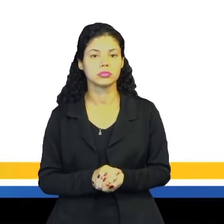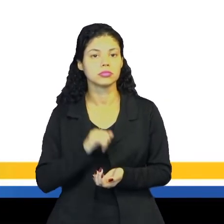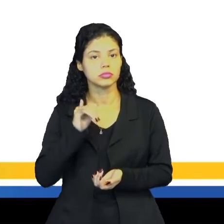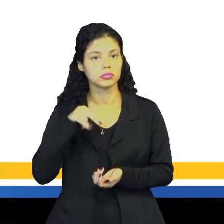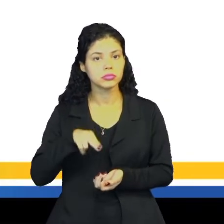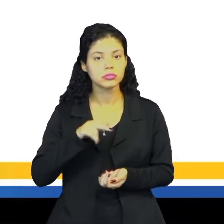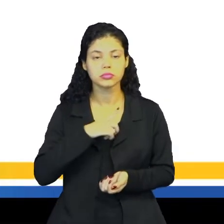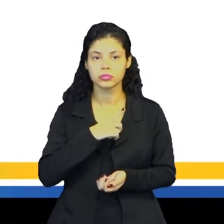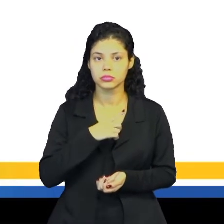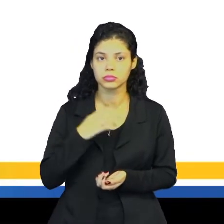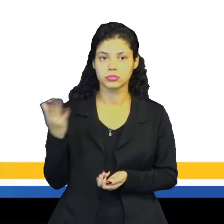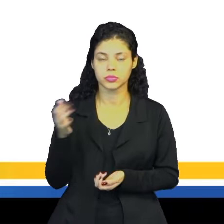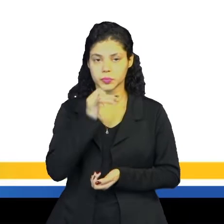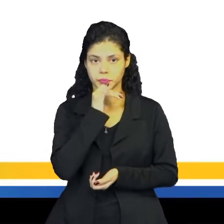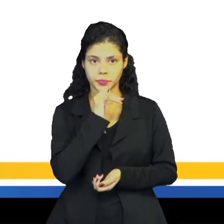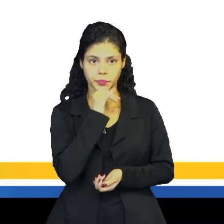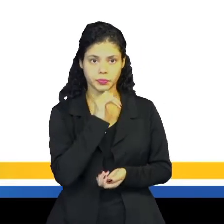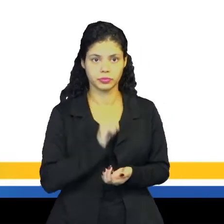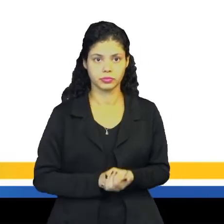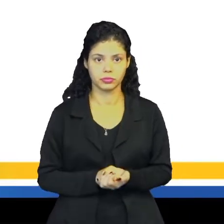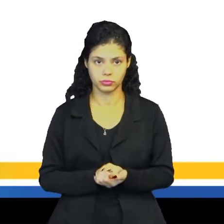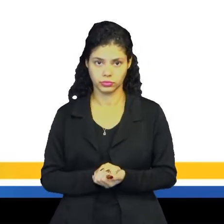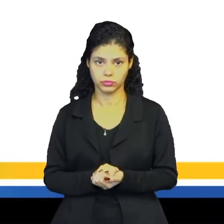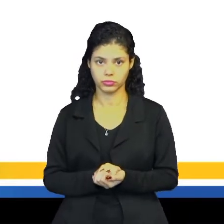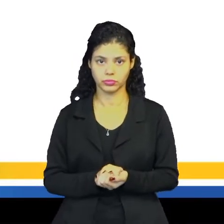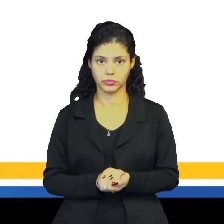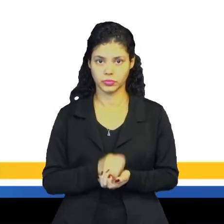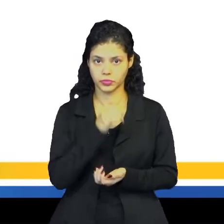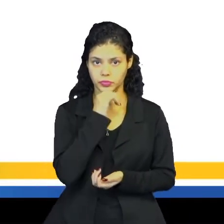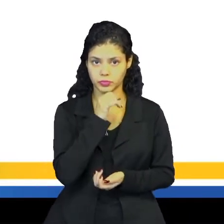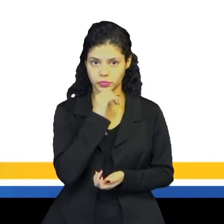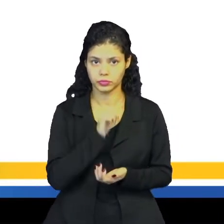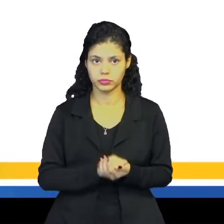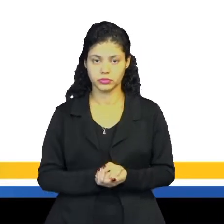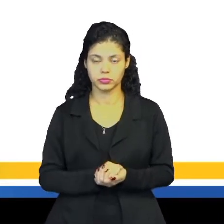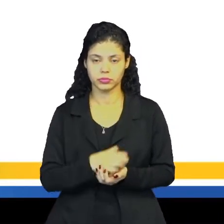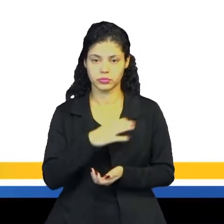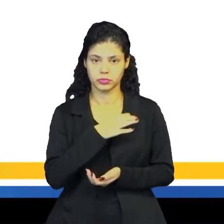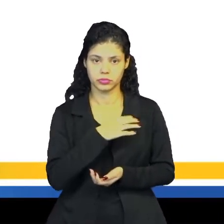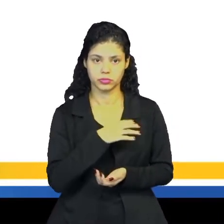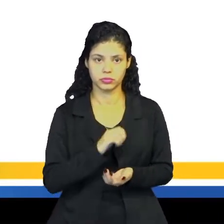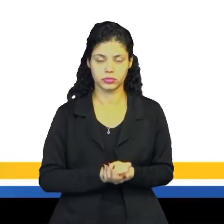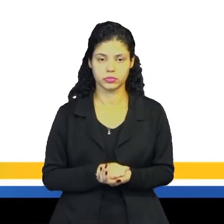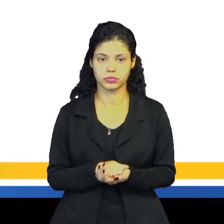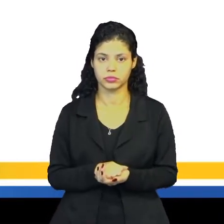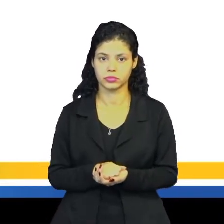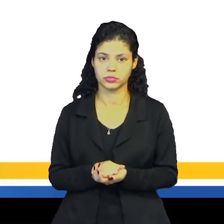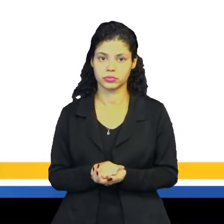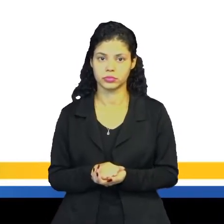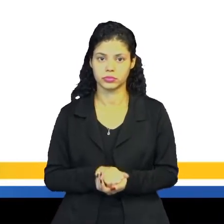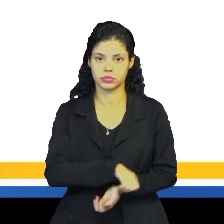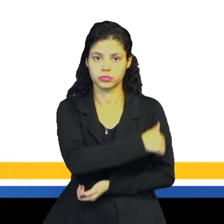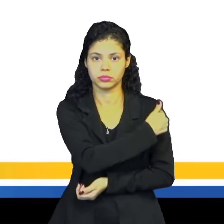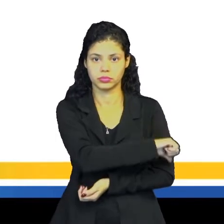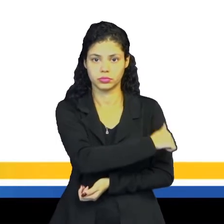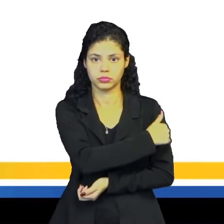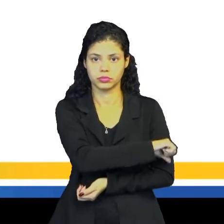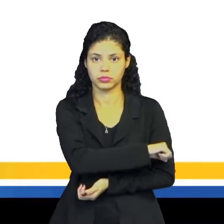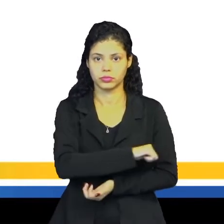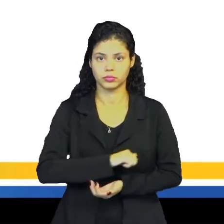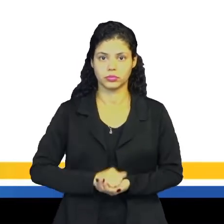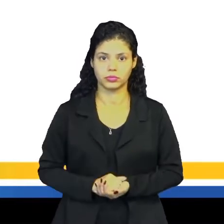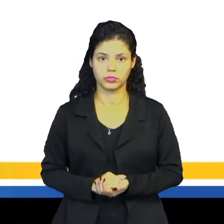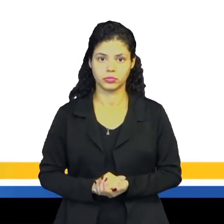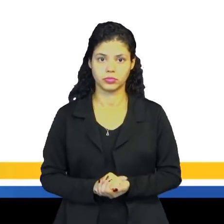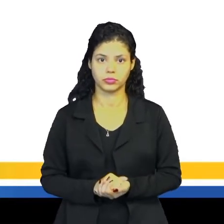Preposition in, nós temos exemplos, né, por exemplo, de cidade, em Rio de Janeiro, né, no Rio de